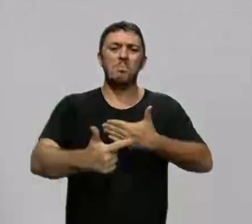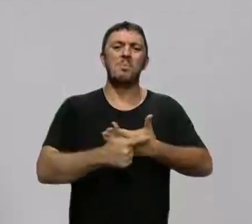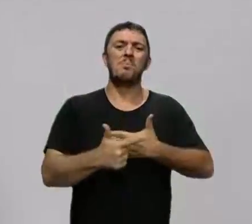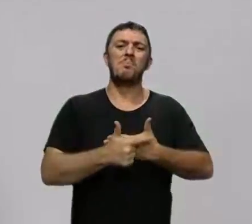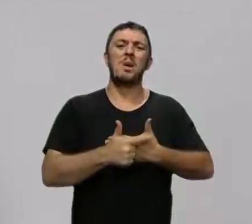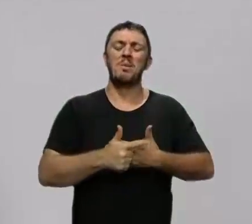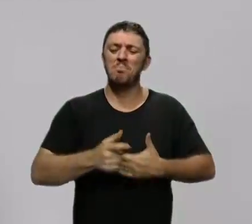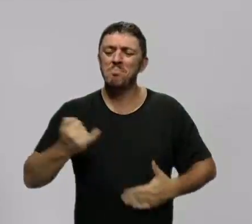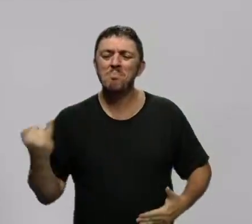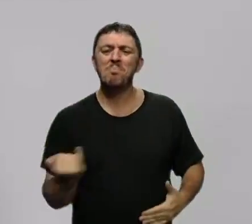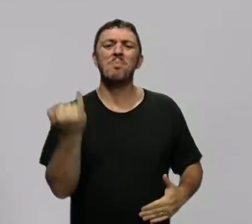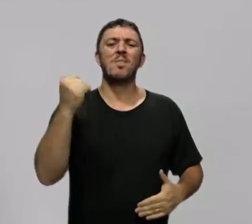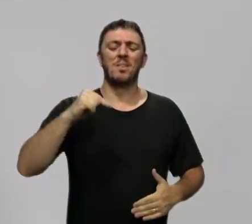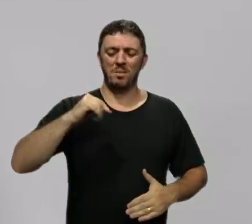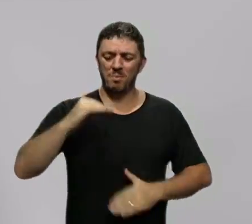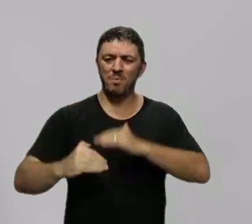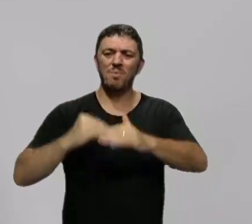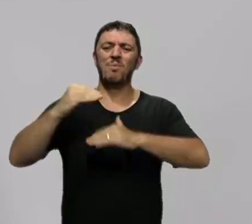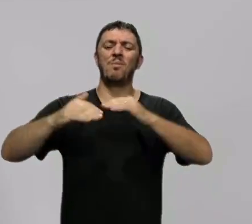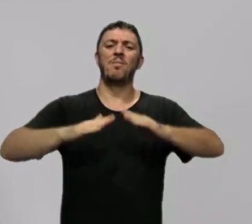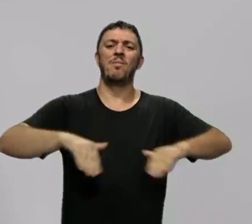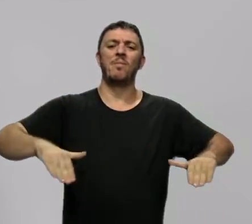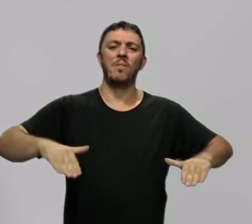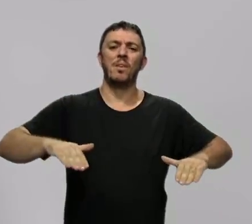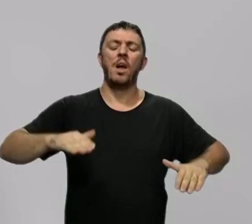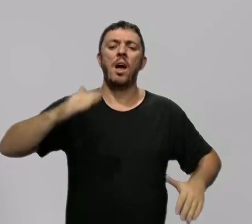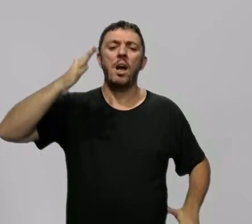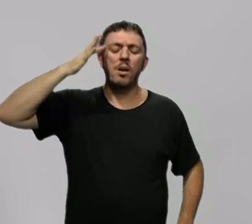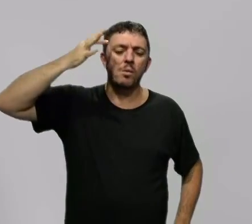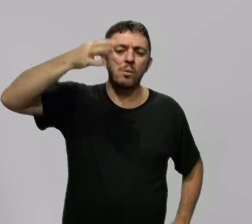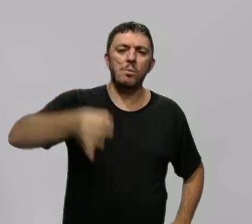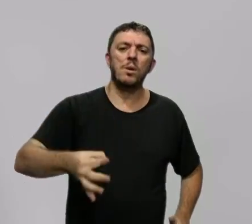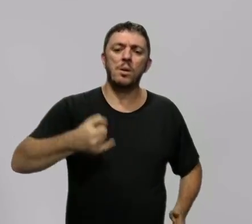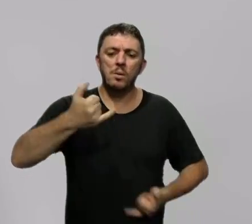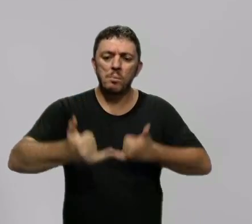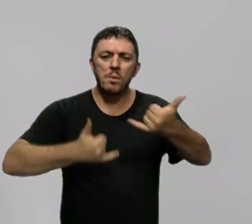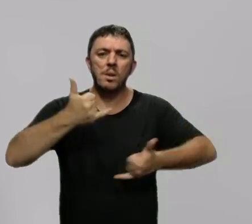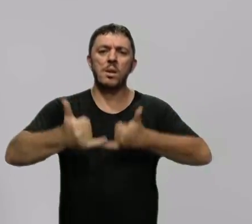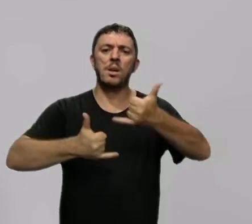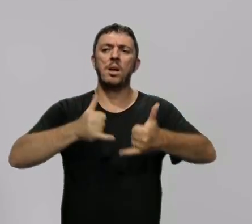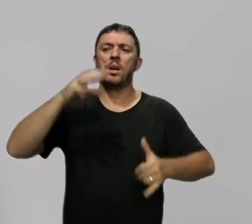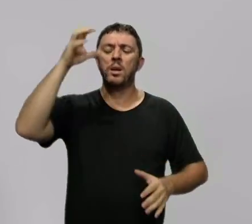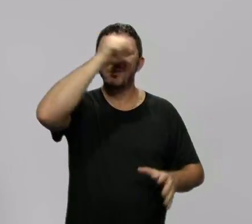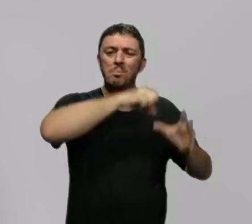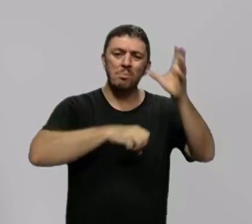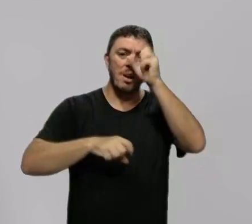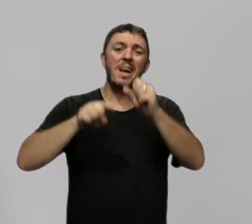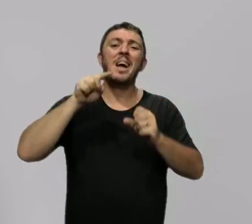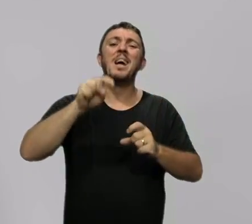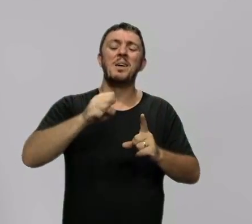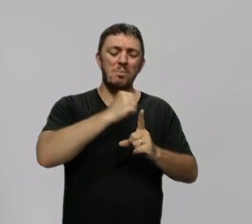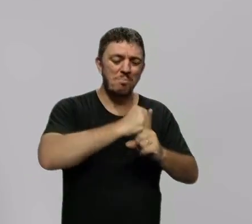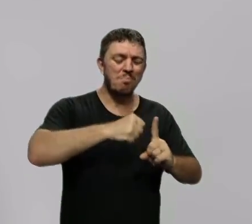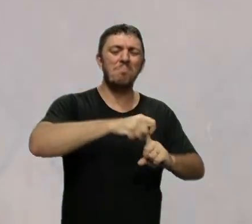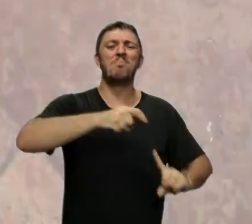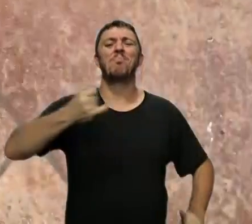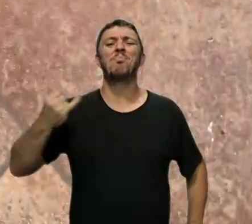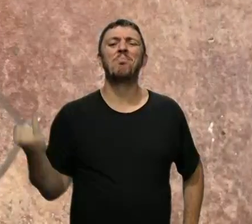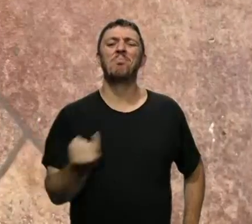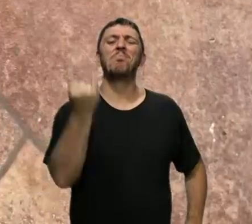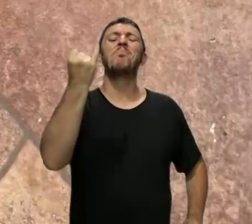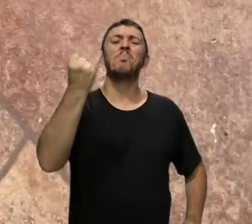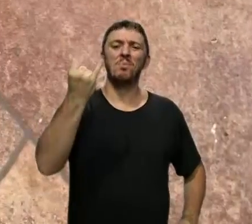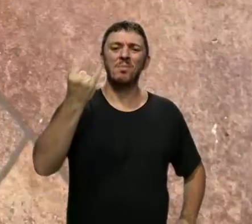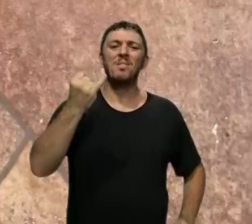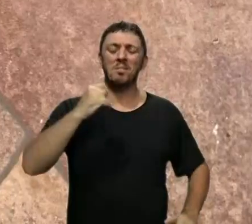criança. Compreendemos o brincar e o aprender como processos indissociáveis e que alimentam a construção da vida. E